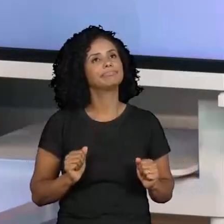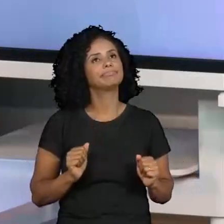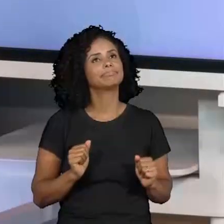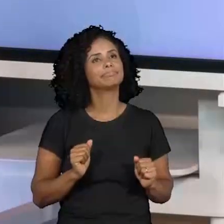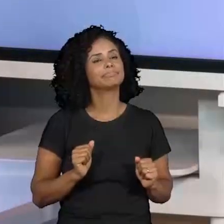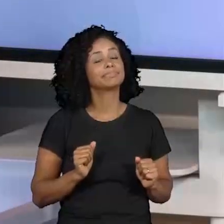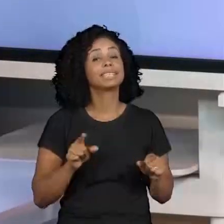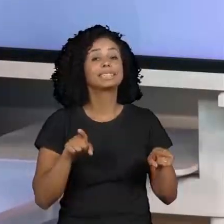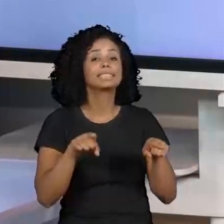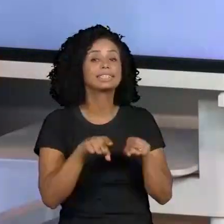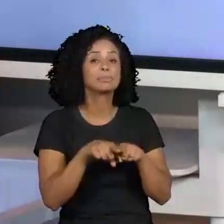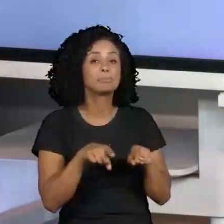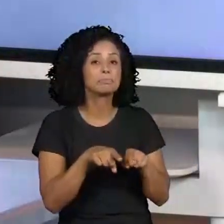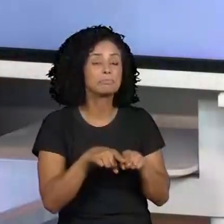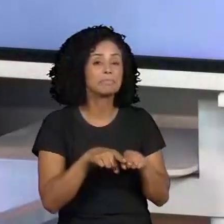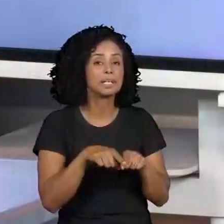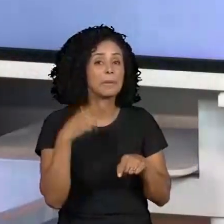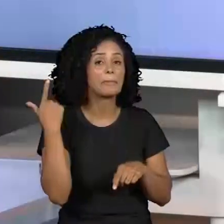e